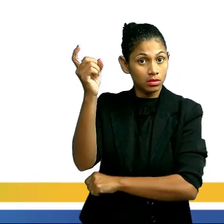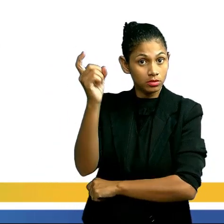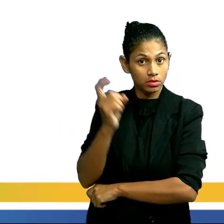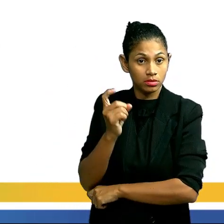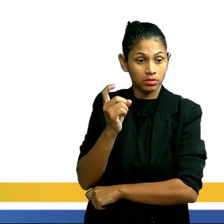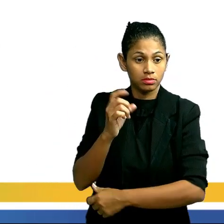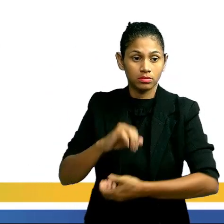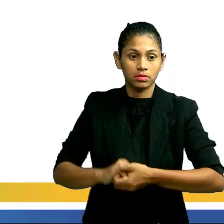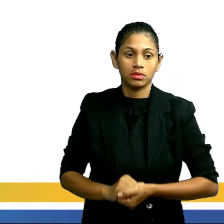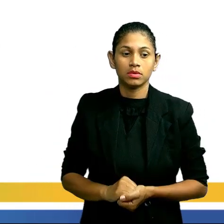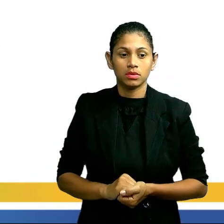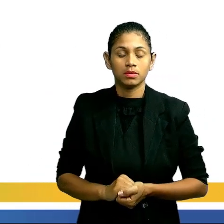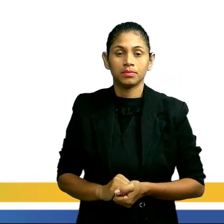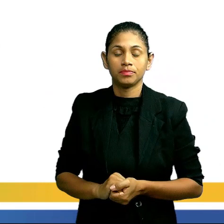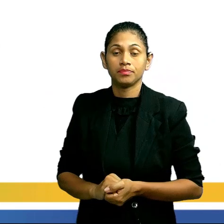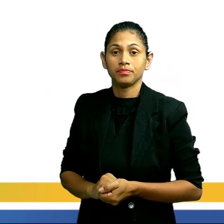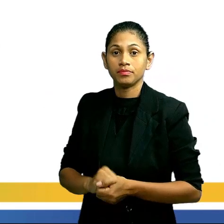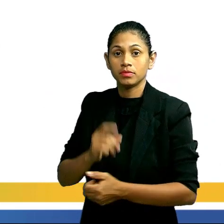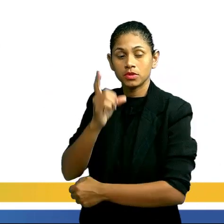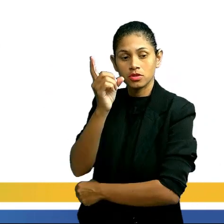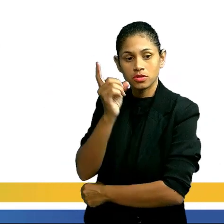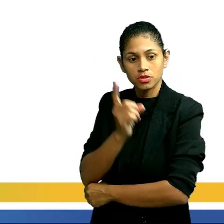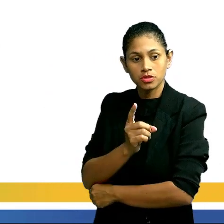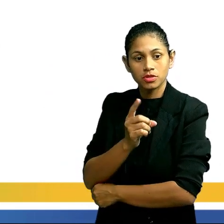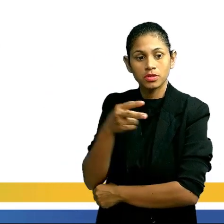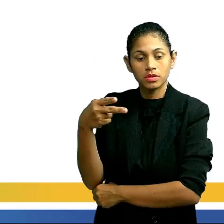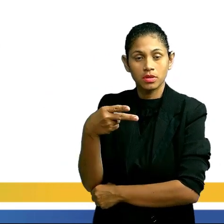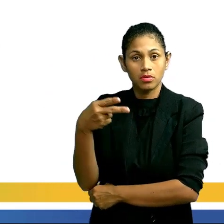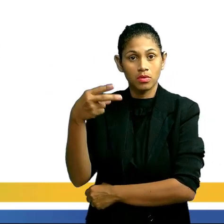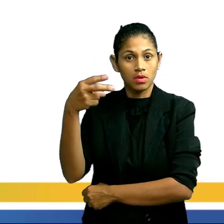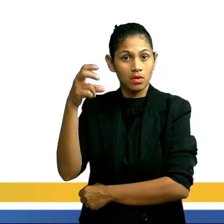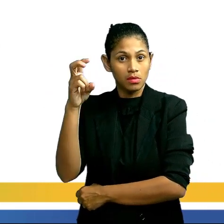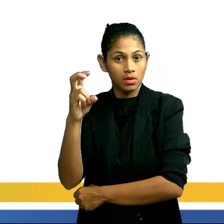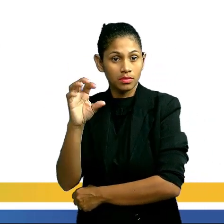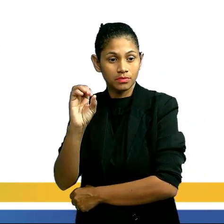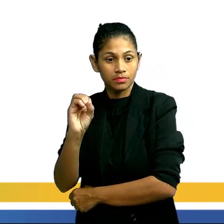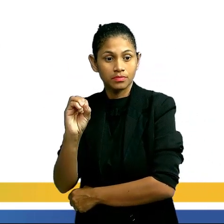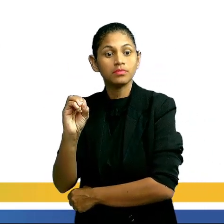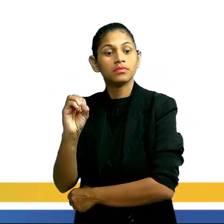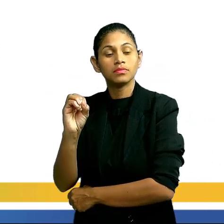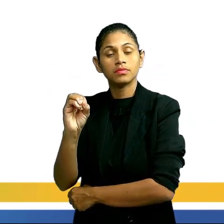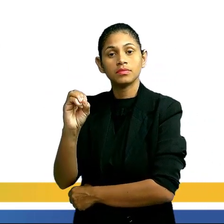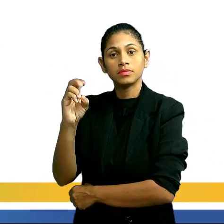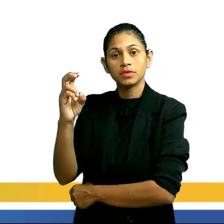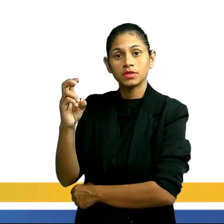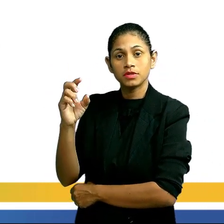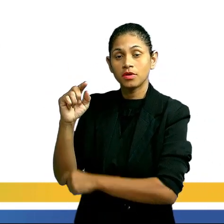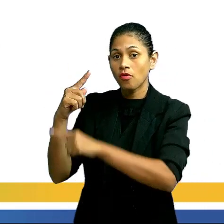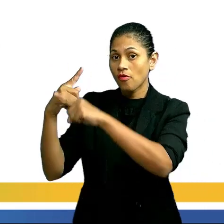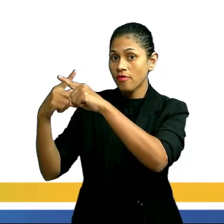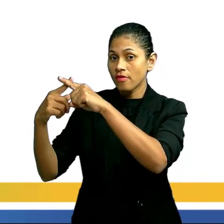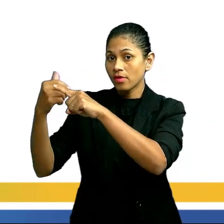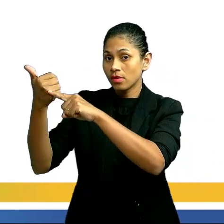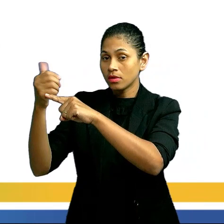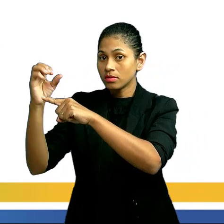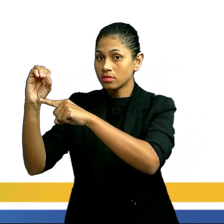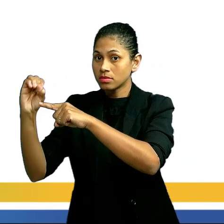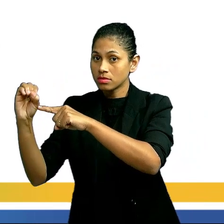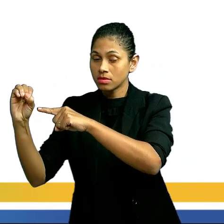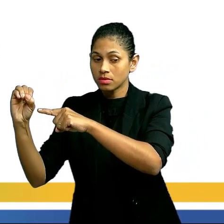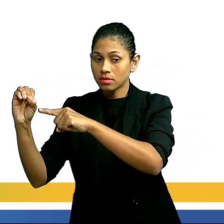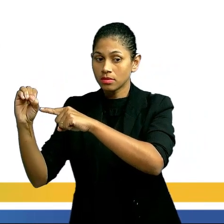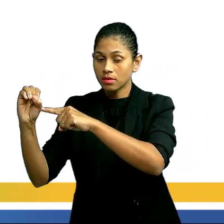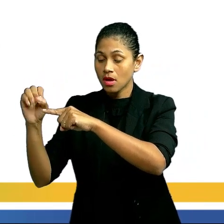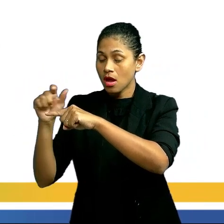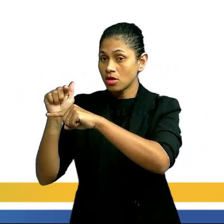Calculando, nós vamos ter 505 vezes 100 e 11.000 vezes x.